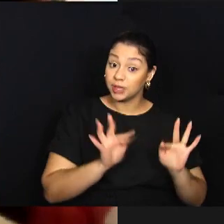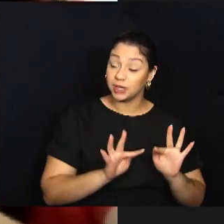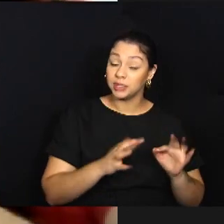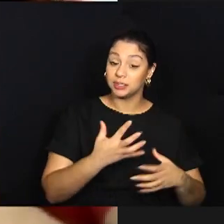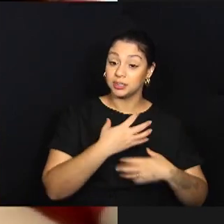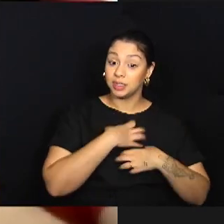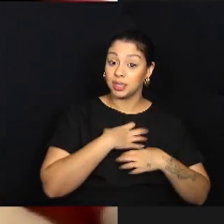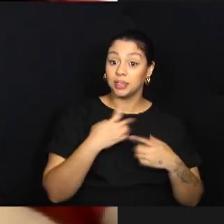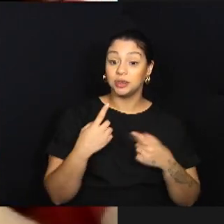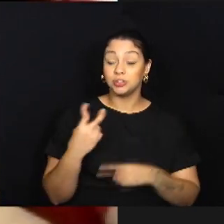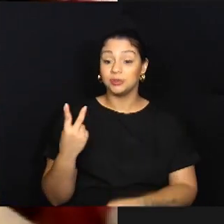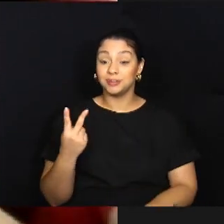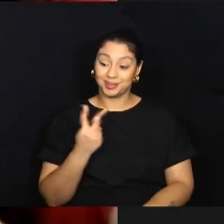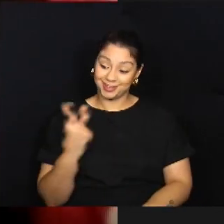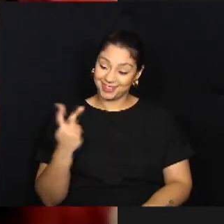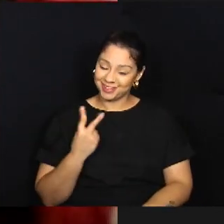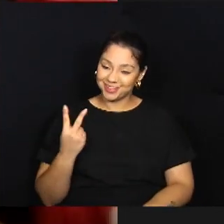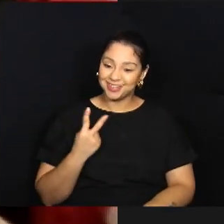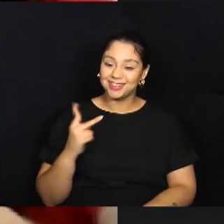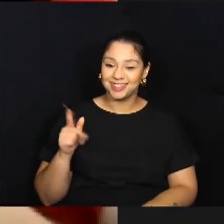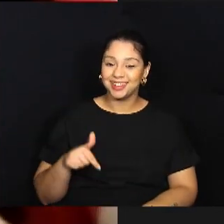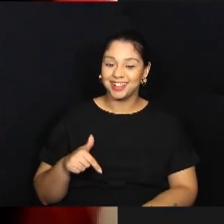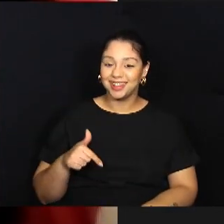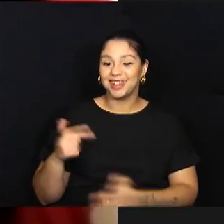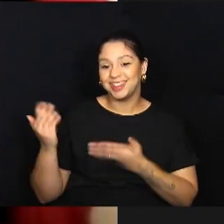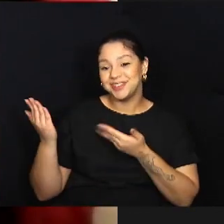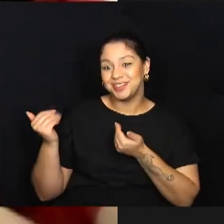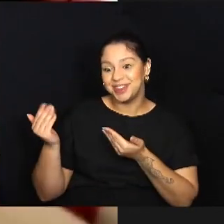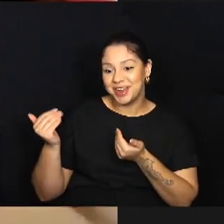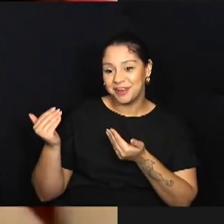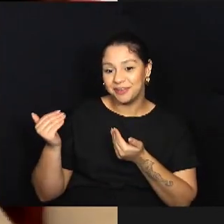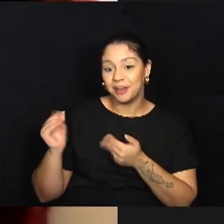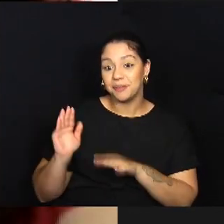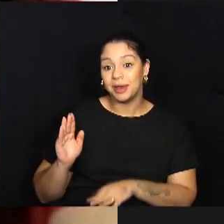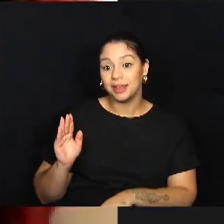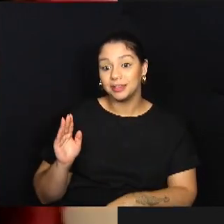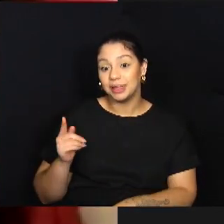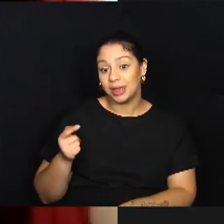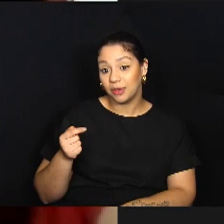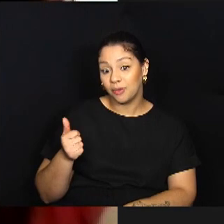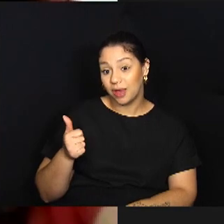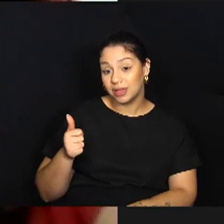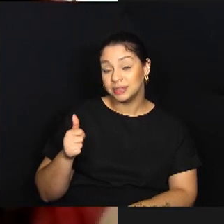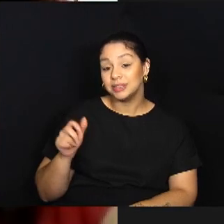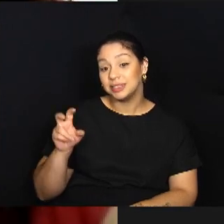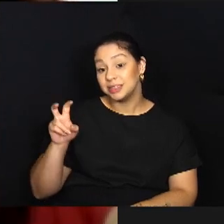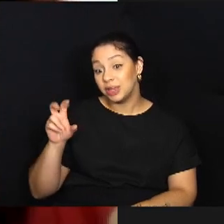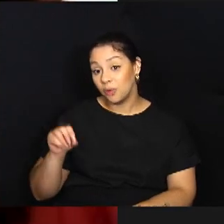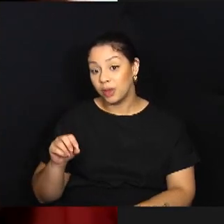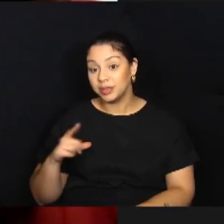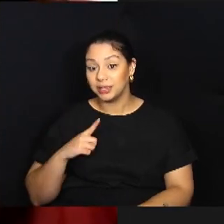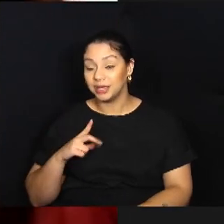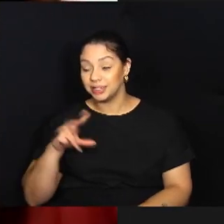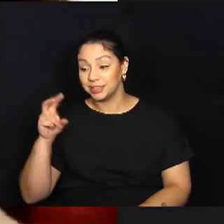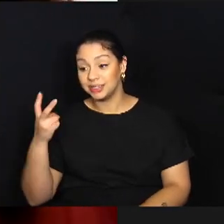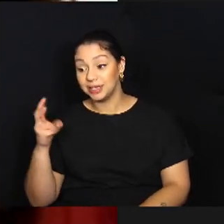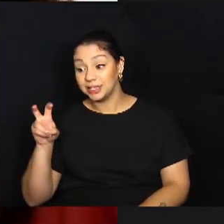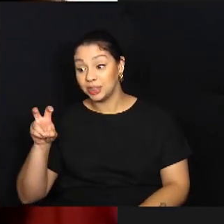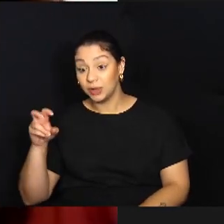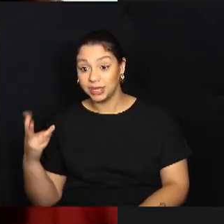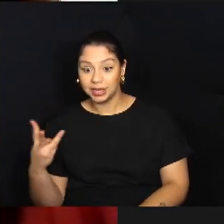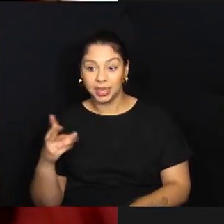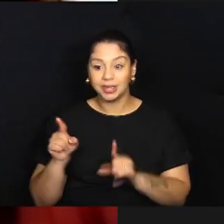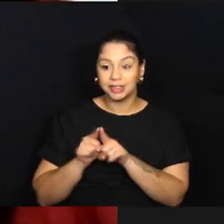né? Assim, não somos ainda moços, mas perto do, né, 50 anos, eu tenho 53, o Mandei tem 50,